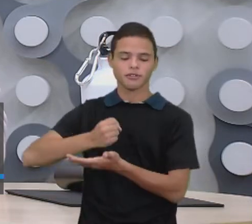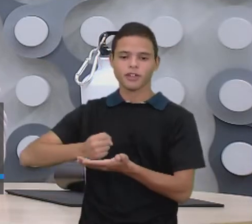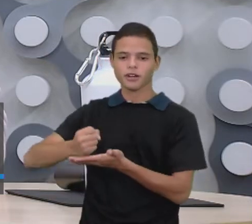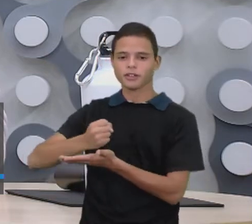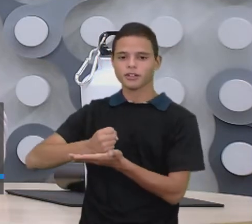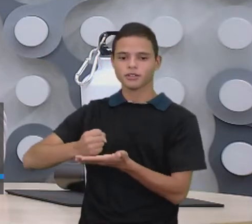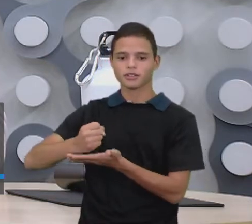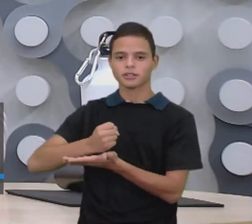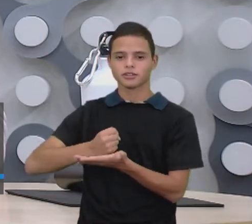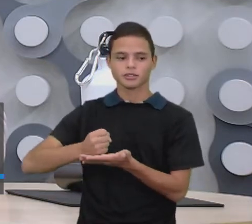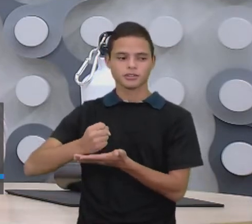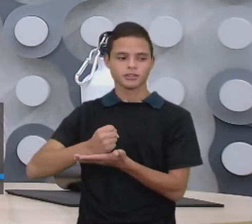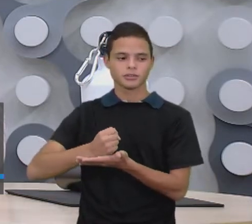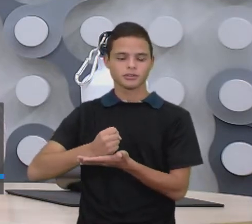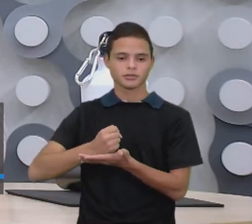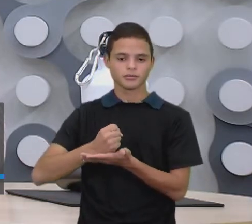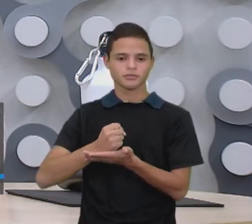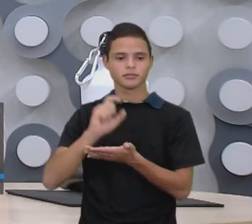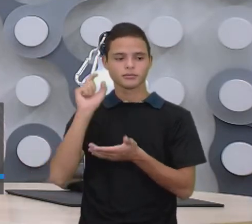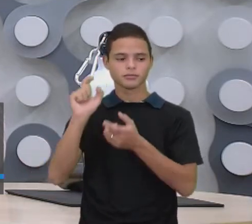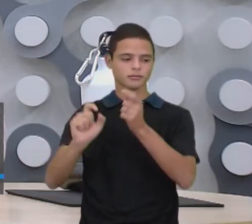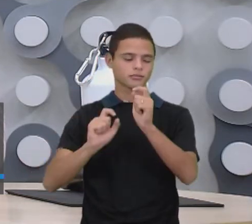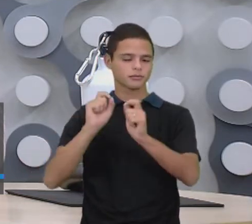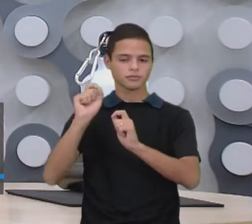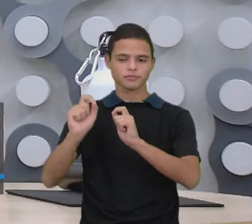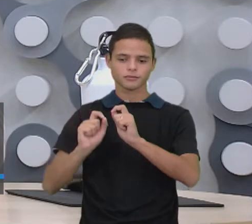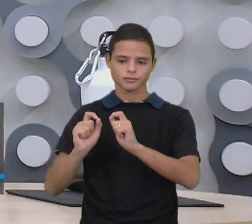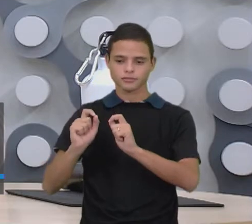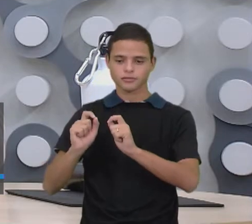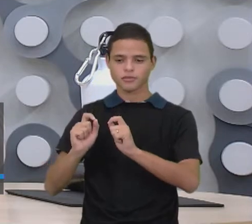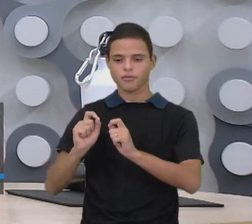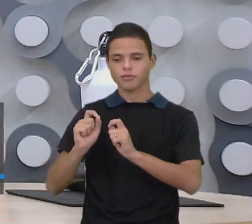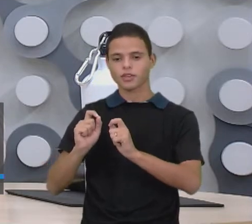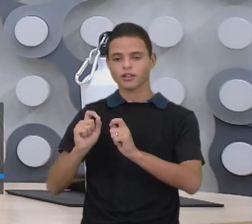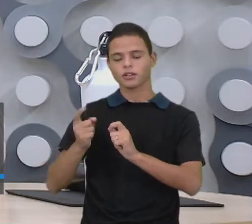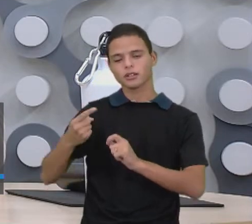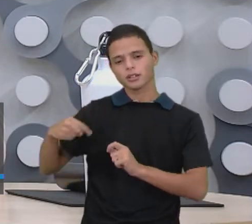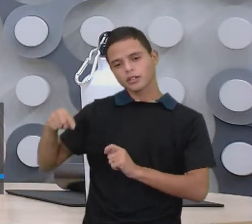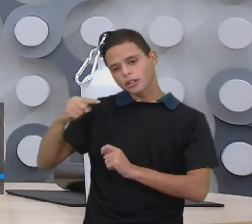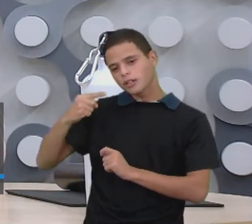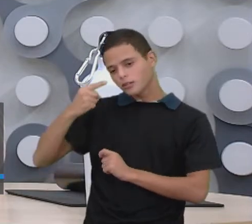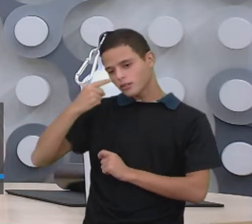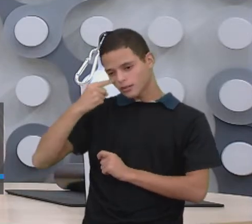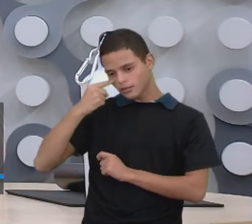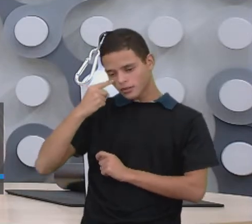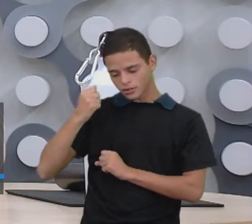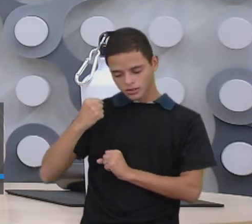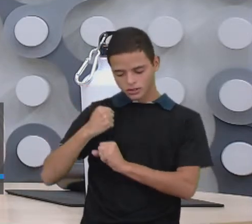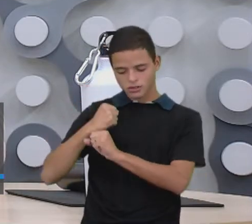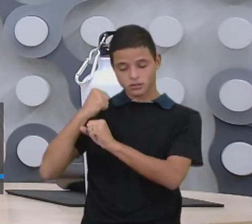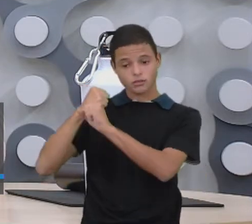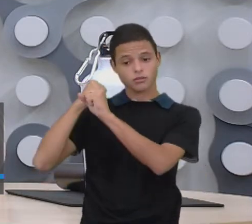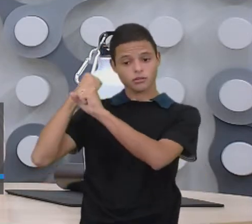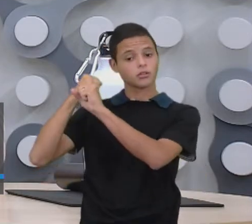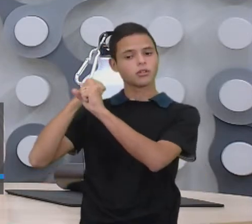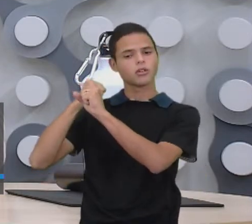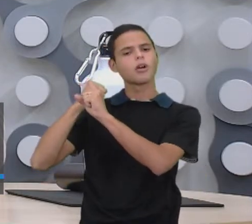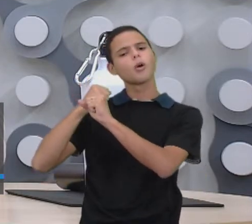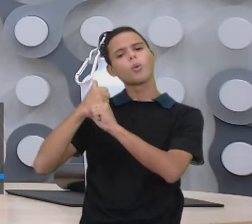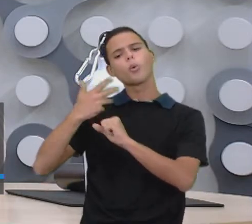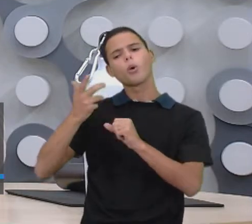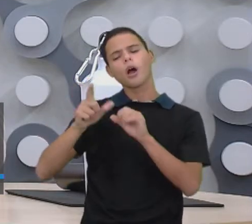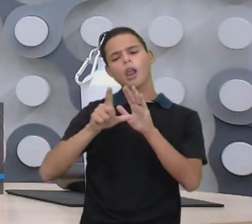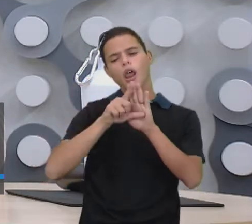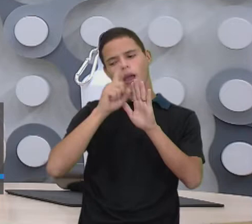coisa. Mas que coisa é essa, tá? No nosso caso, tá, a gente vai ver as construções, né? Então, qual